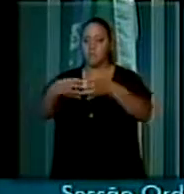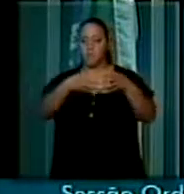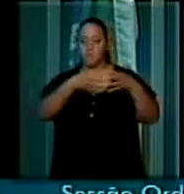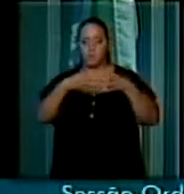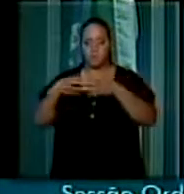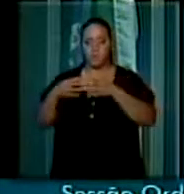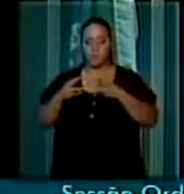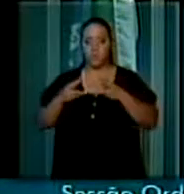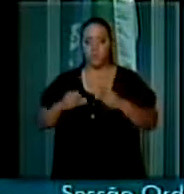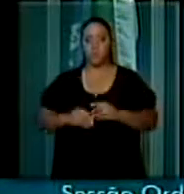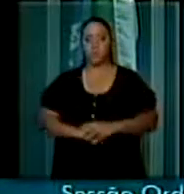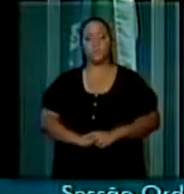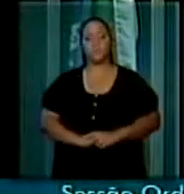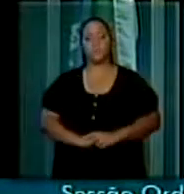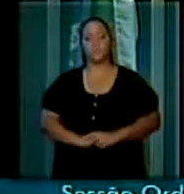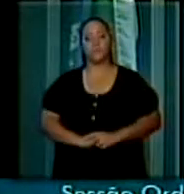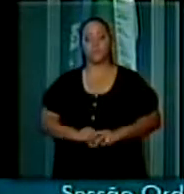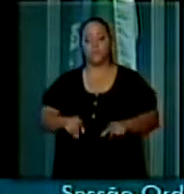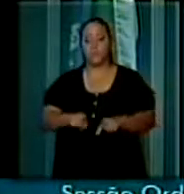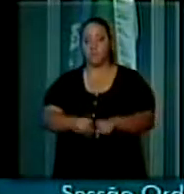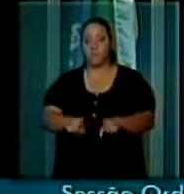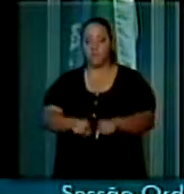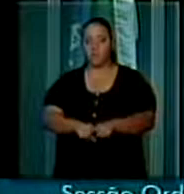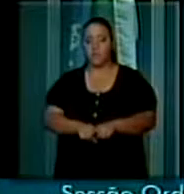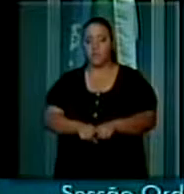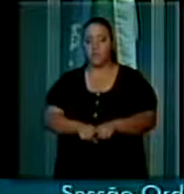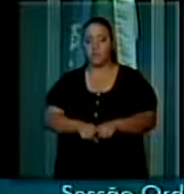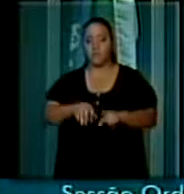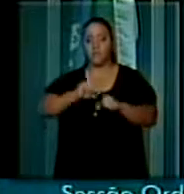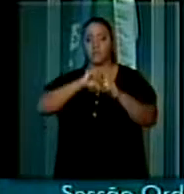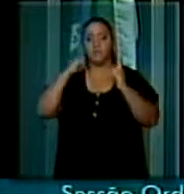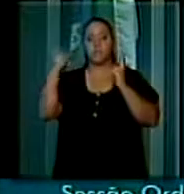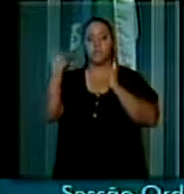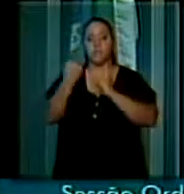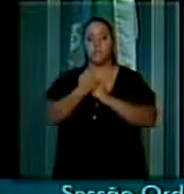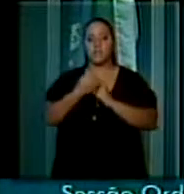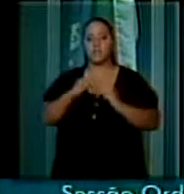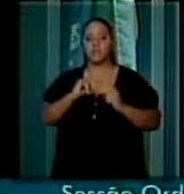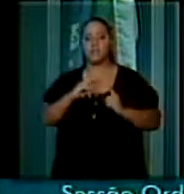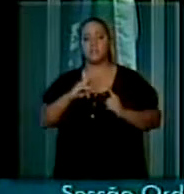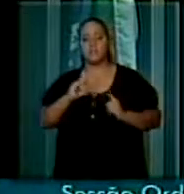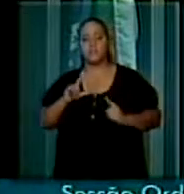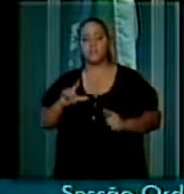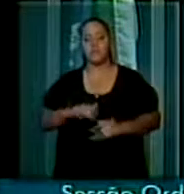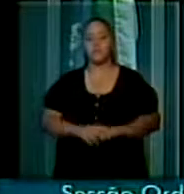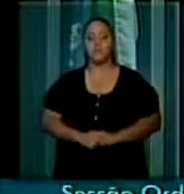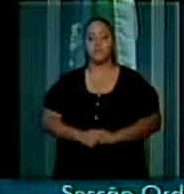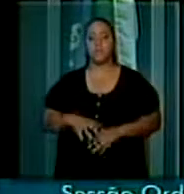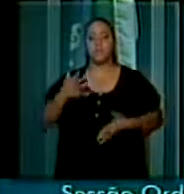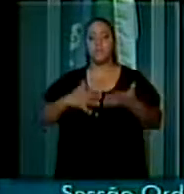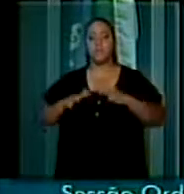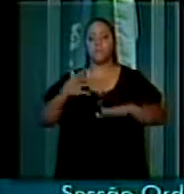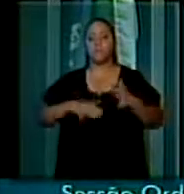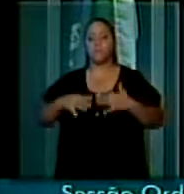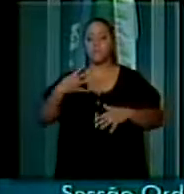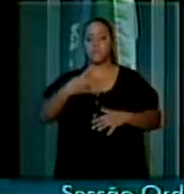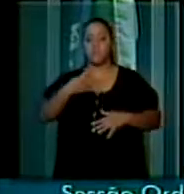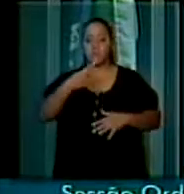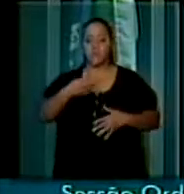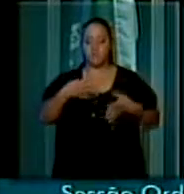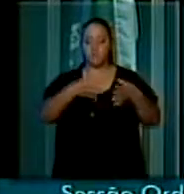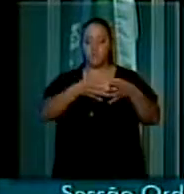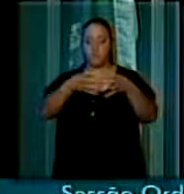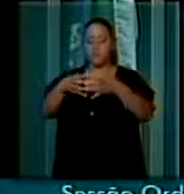parlamentares, bem como com a sociedade civil, através dos 43